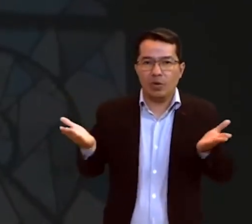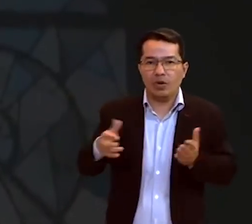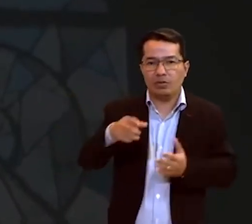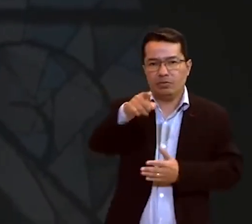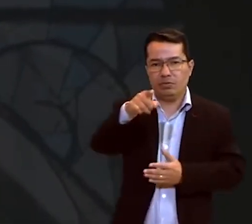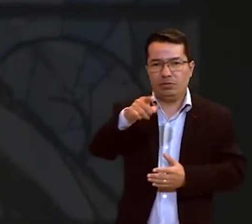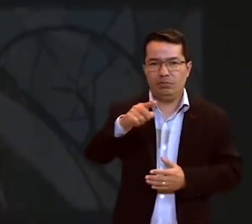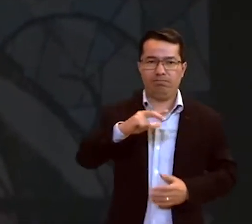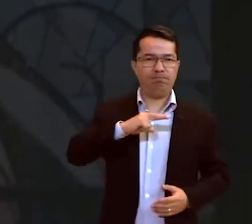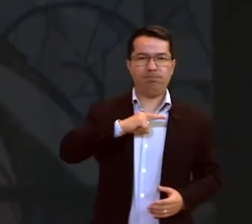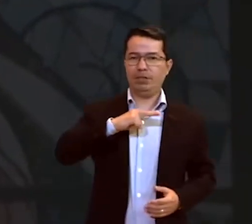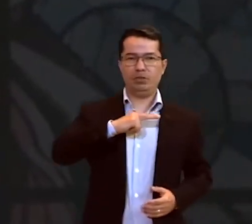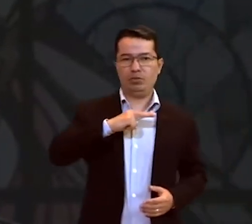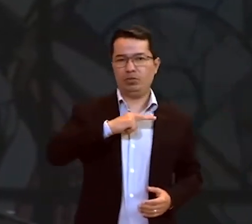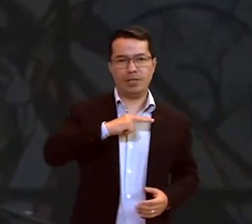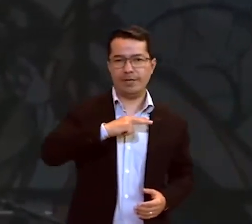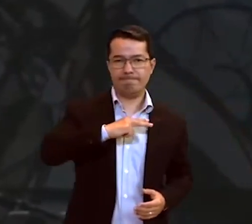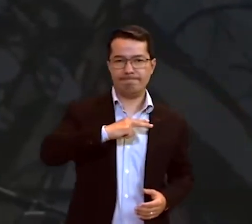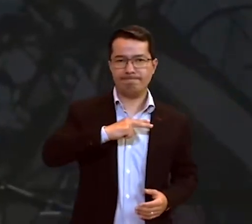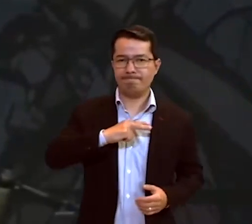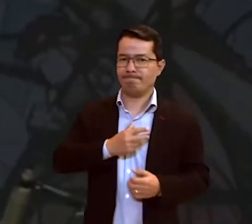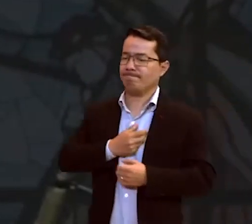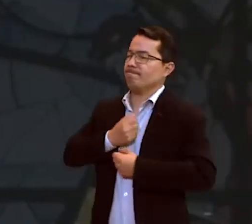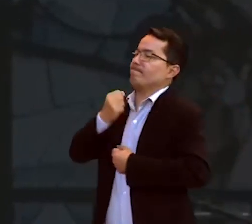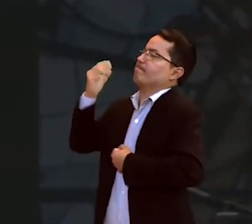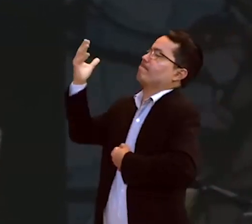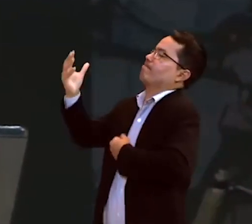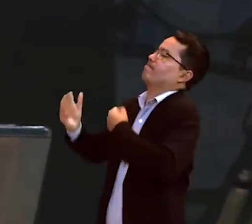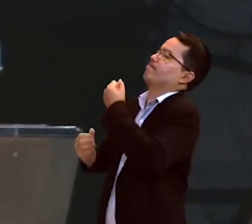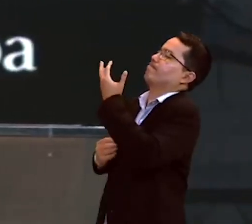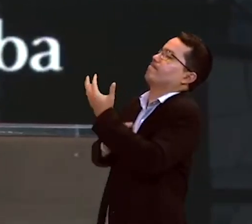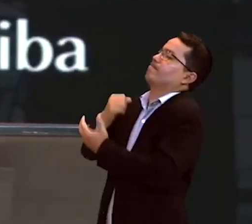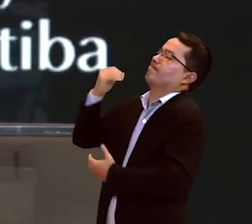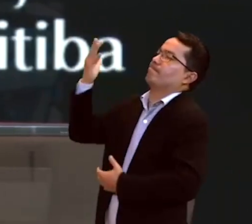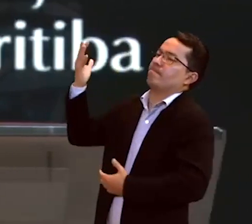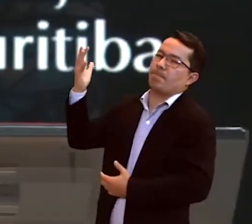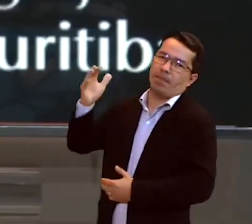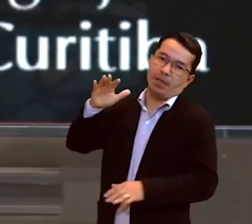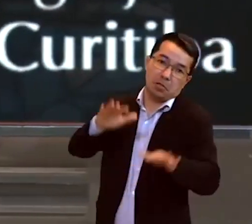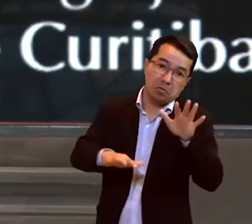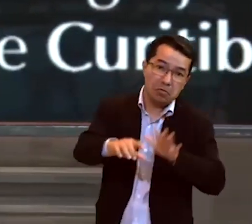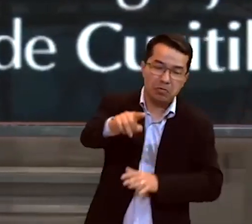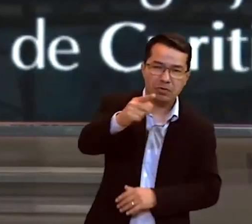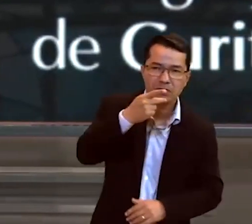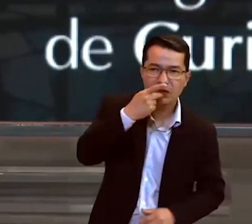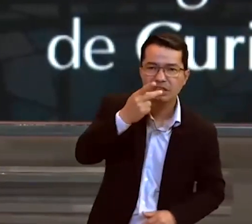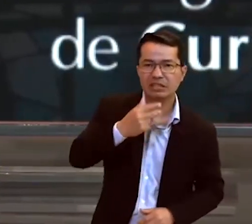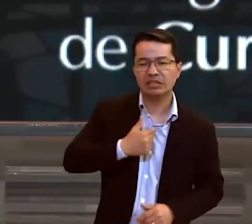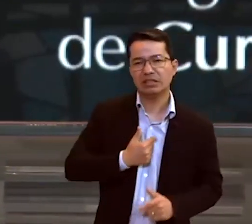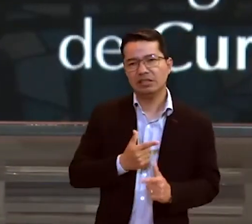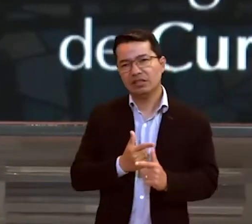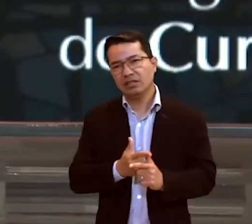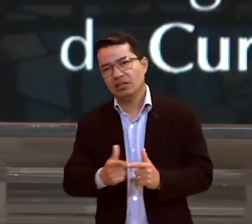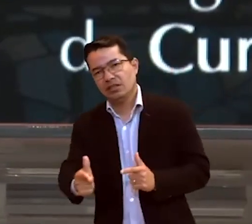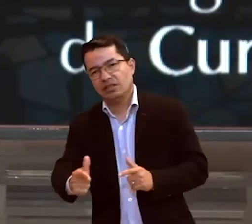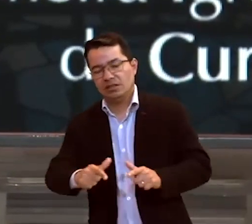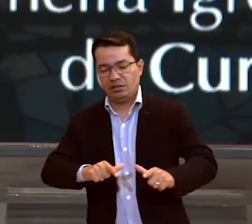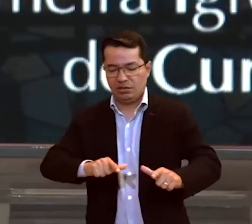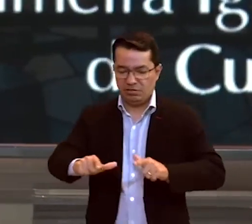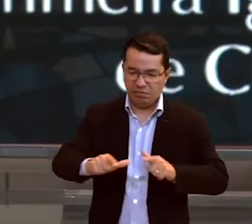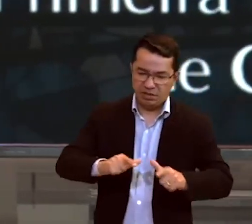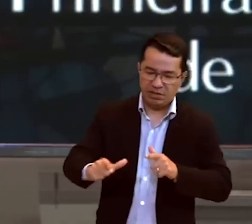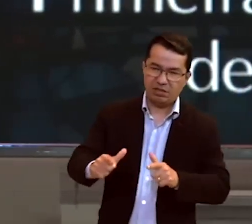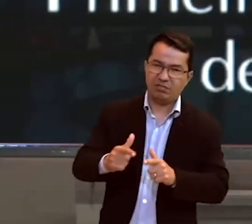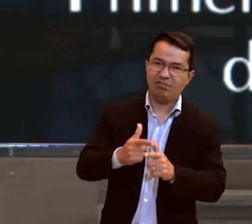você e Deus. E você vai colocar assim, Senhor, eu estou com um problema lá no trabalho, eu estou com um problema familiar, eu estou com um problema comigo